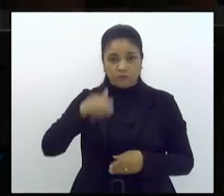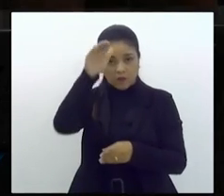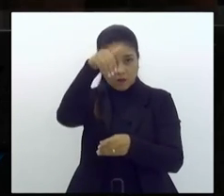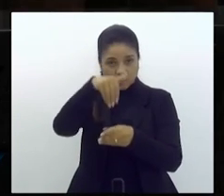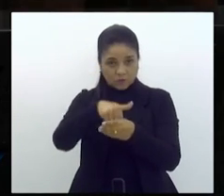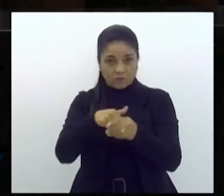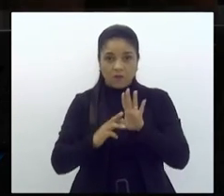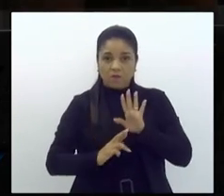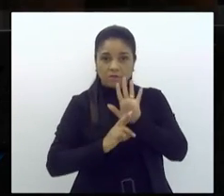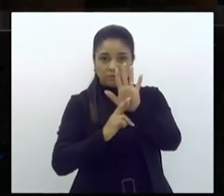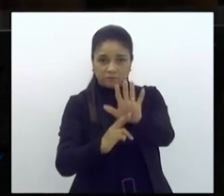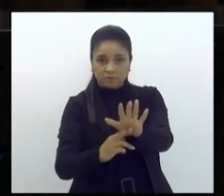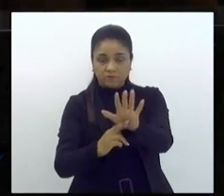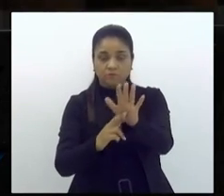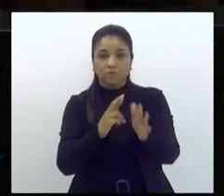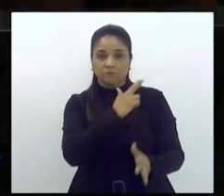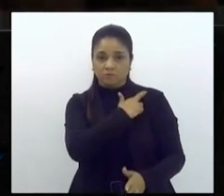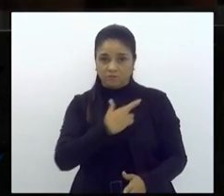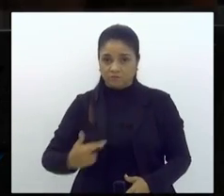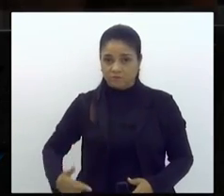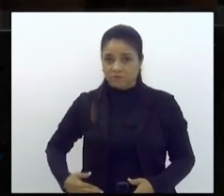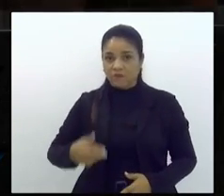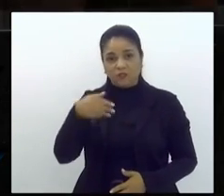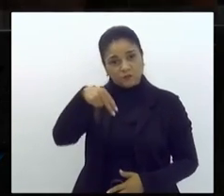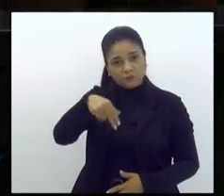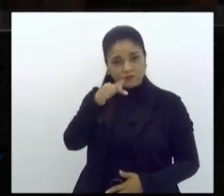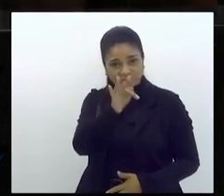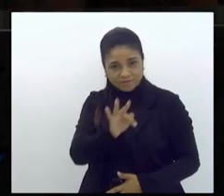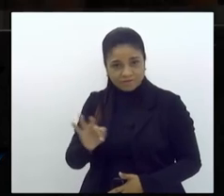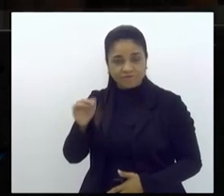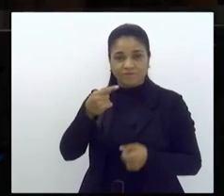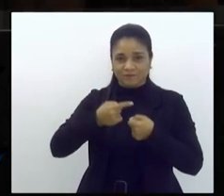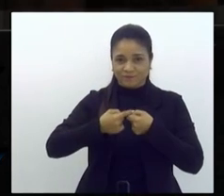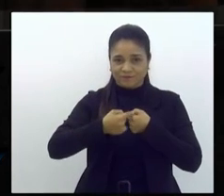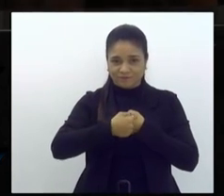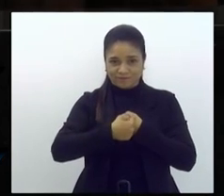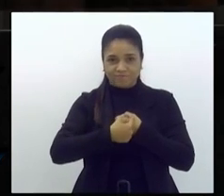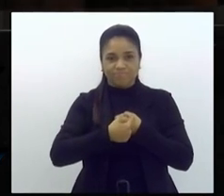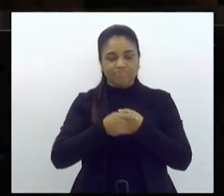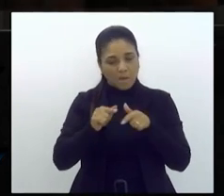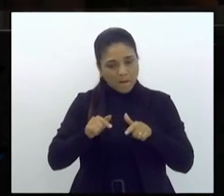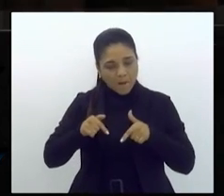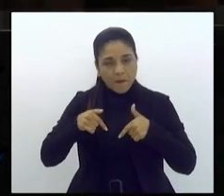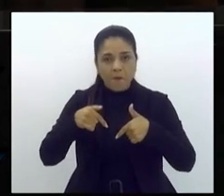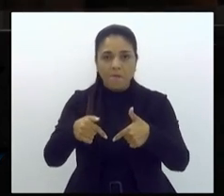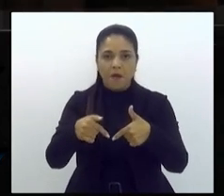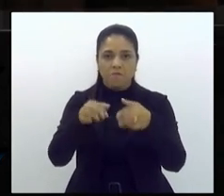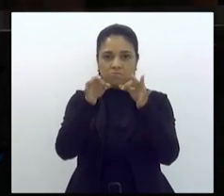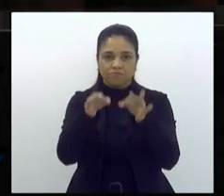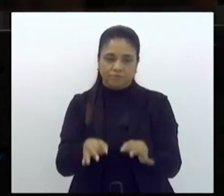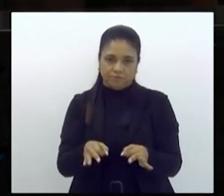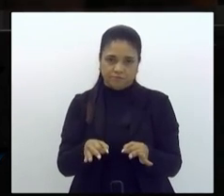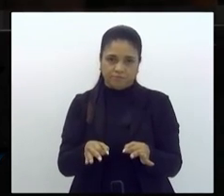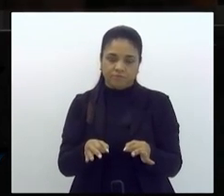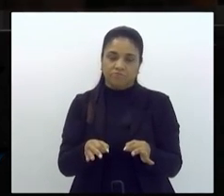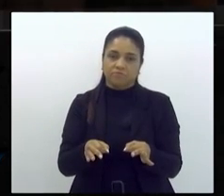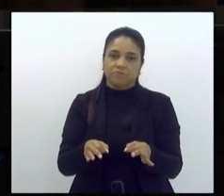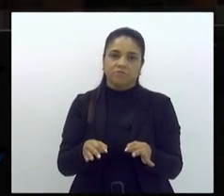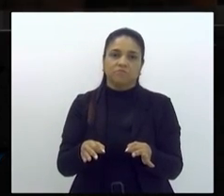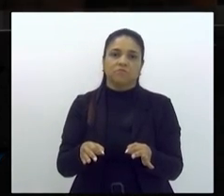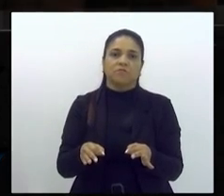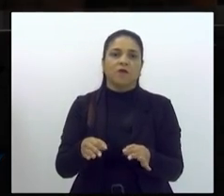no município de Nova Friburgo para tomar as providências cabíveis agradeço